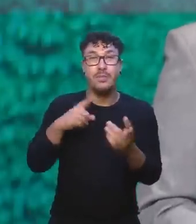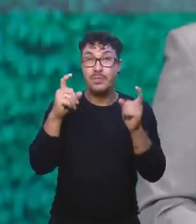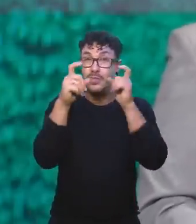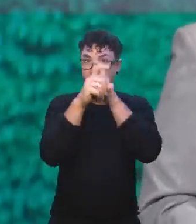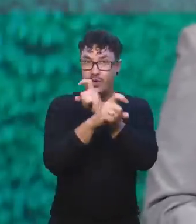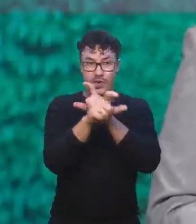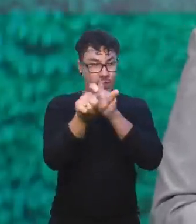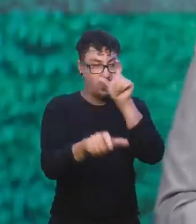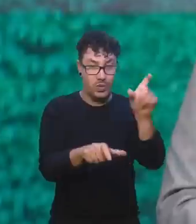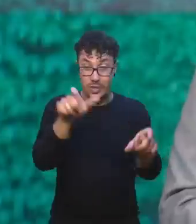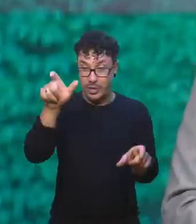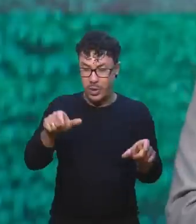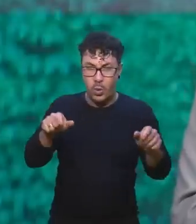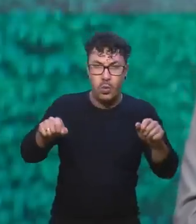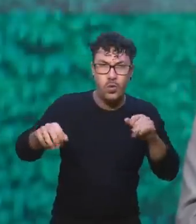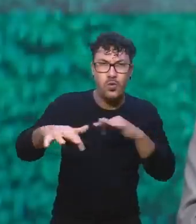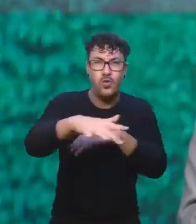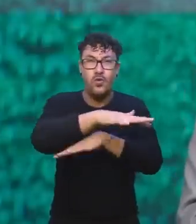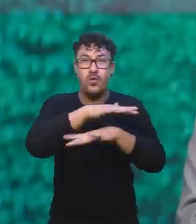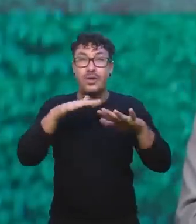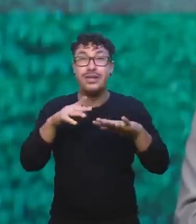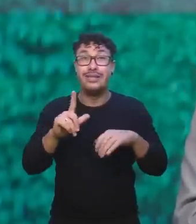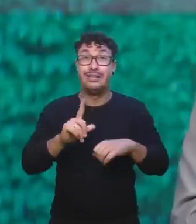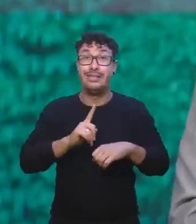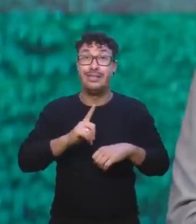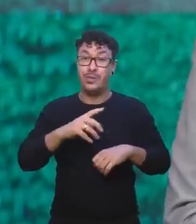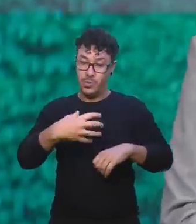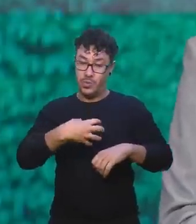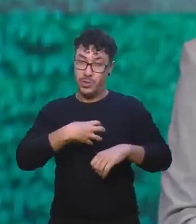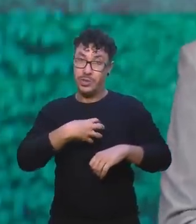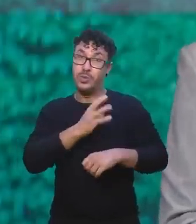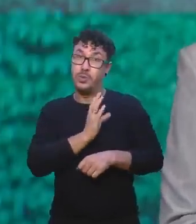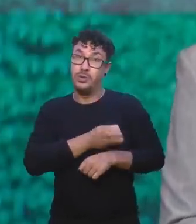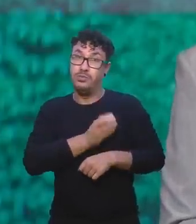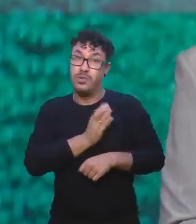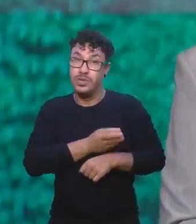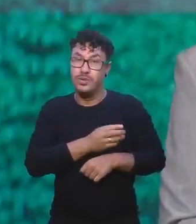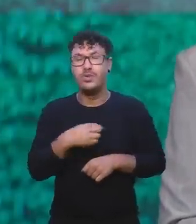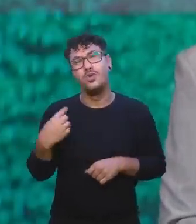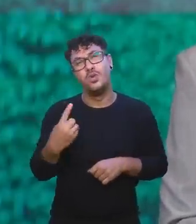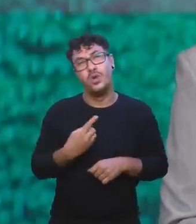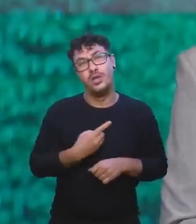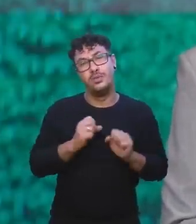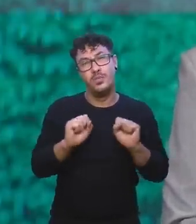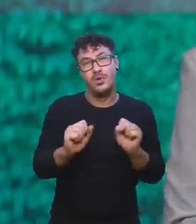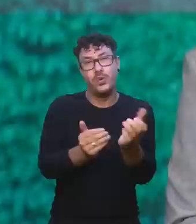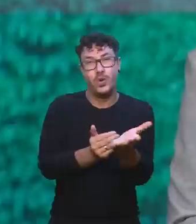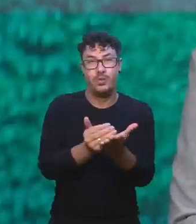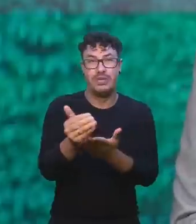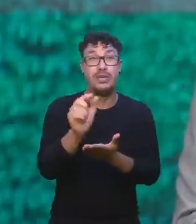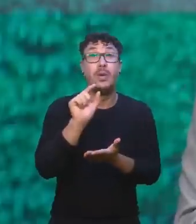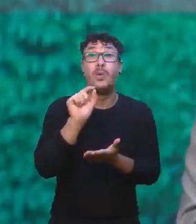que treinam o coração, as emoções, é um convite para que a gente possa começar a